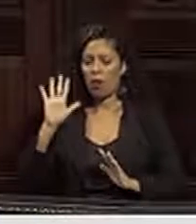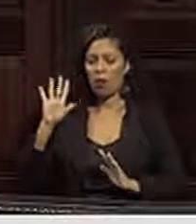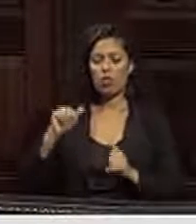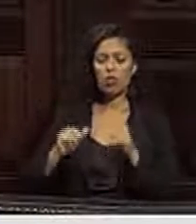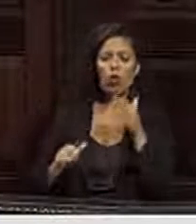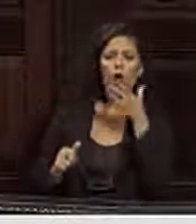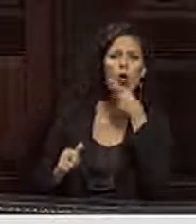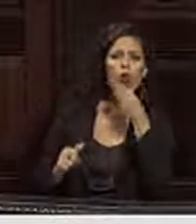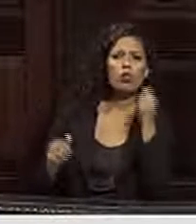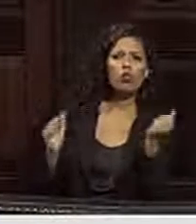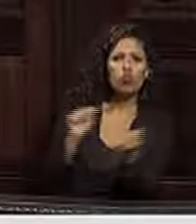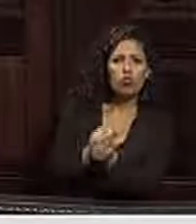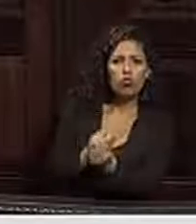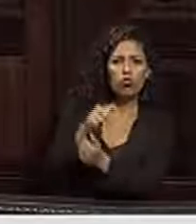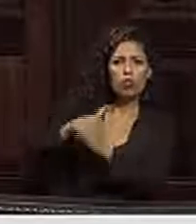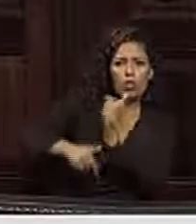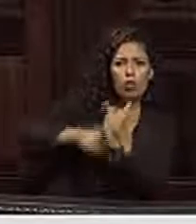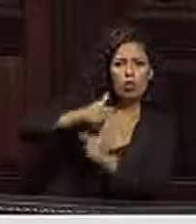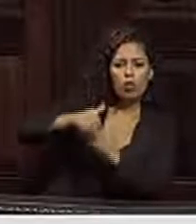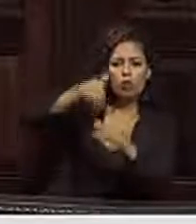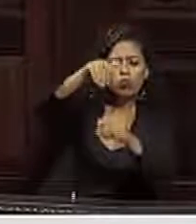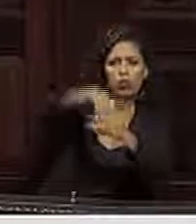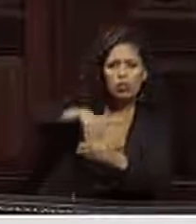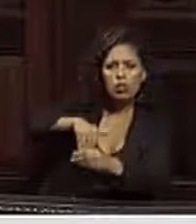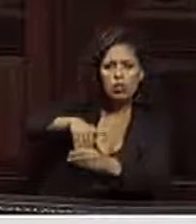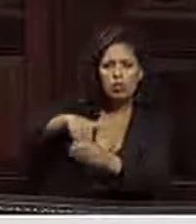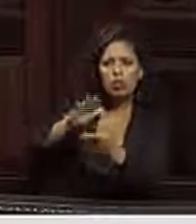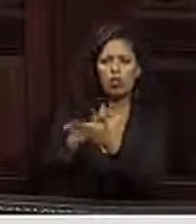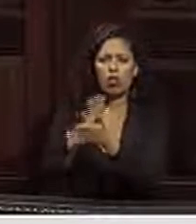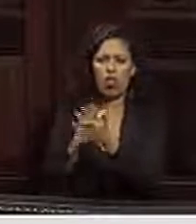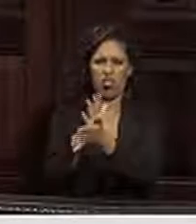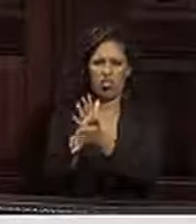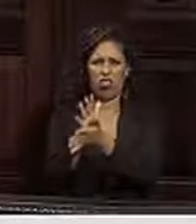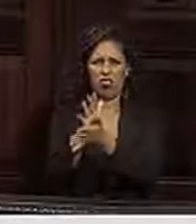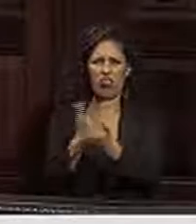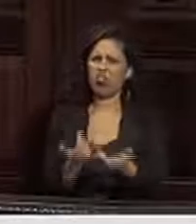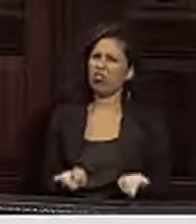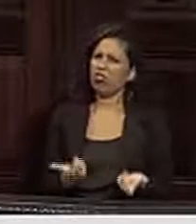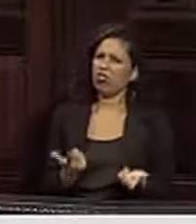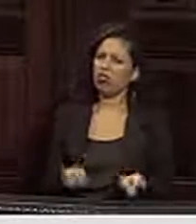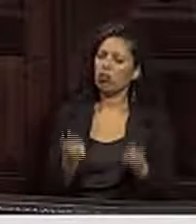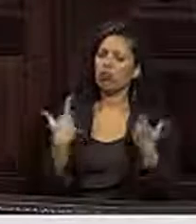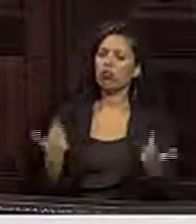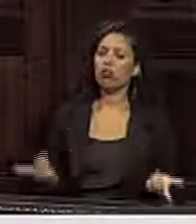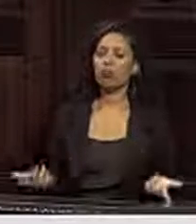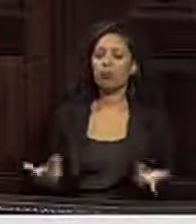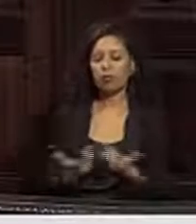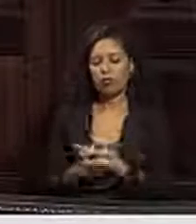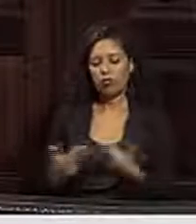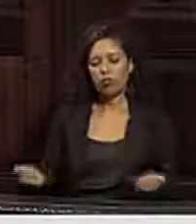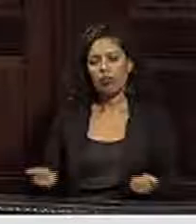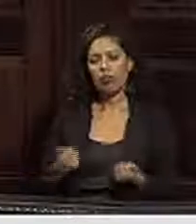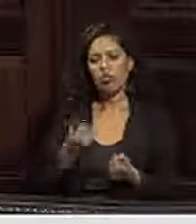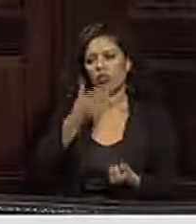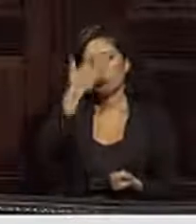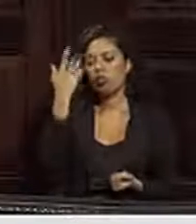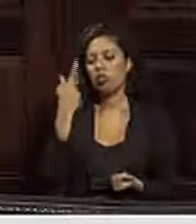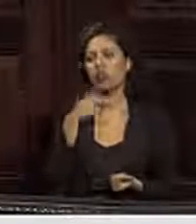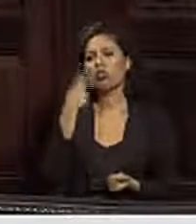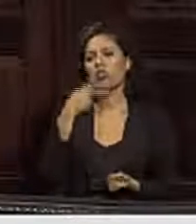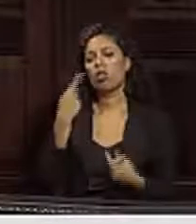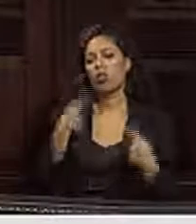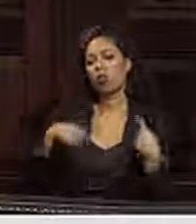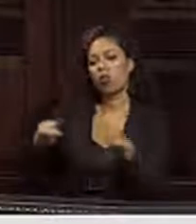Senhoras e senhores, hoje, o que acusavam a presidenta Dilma se